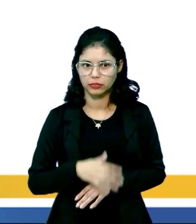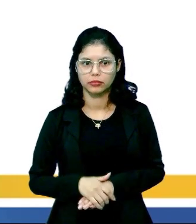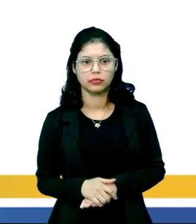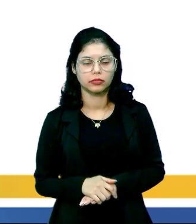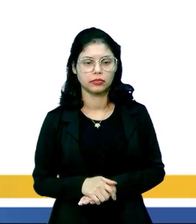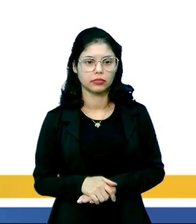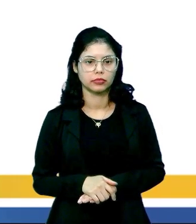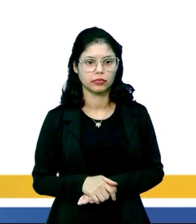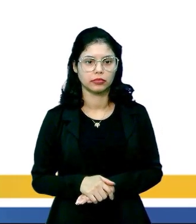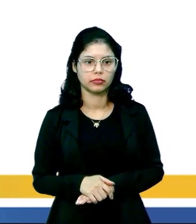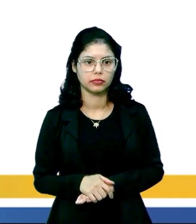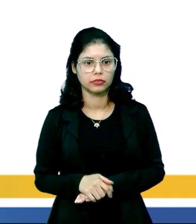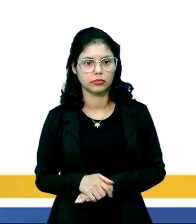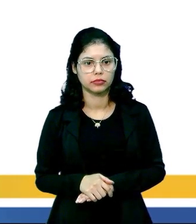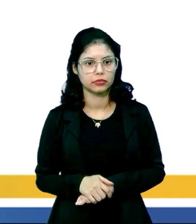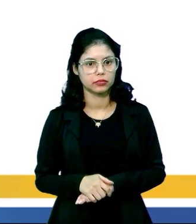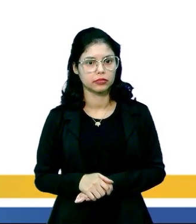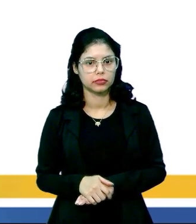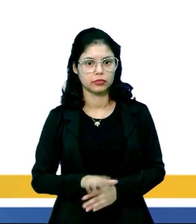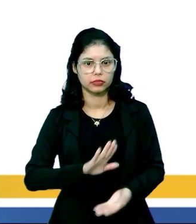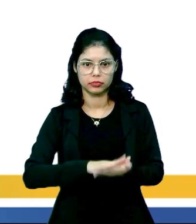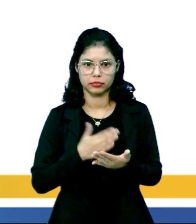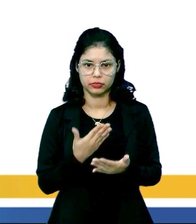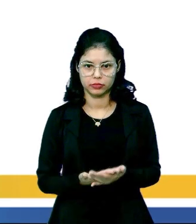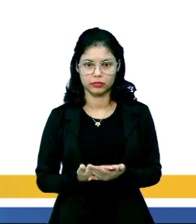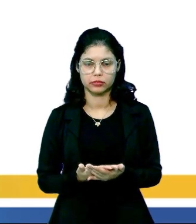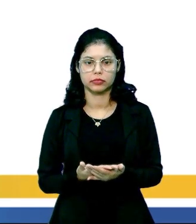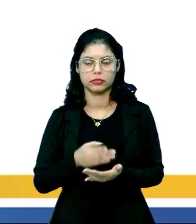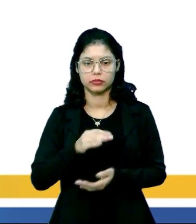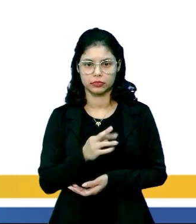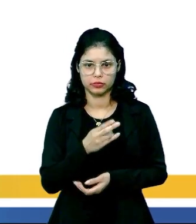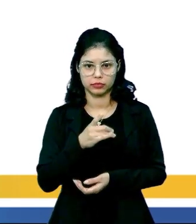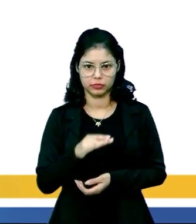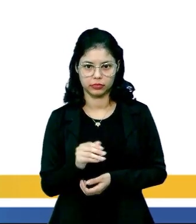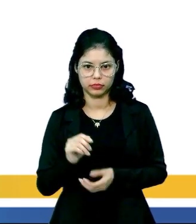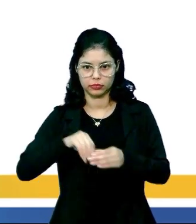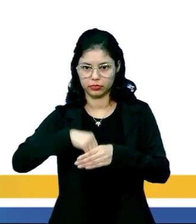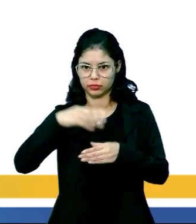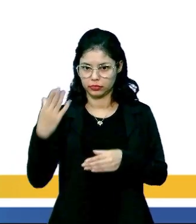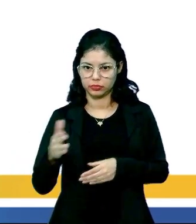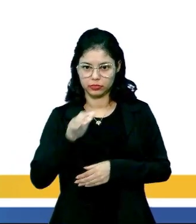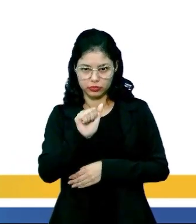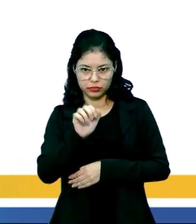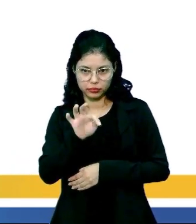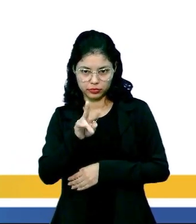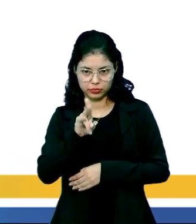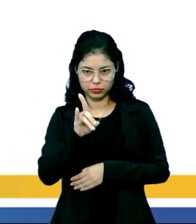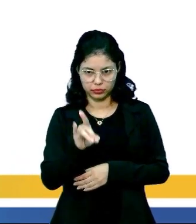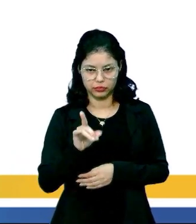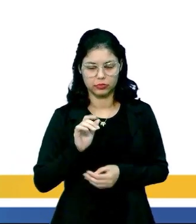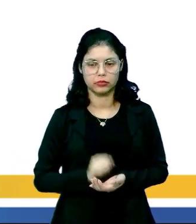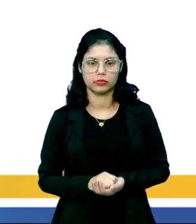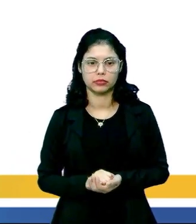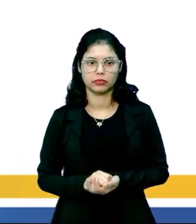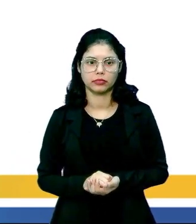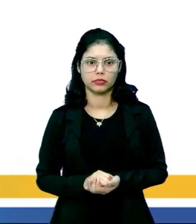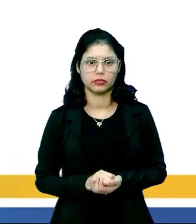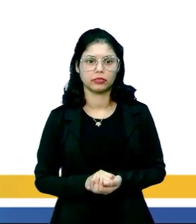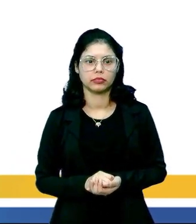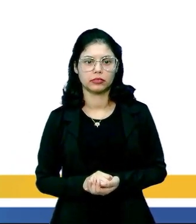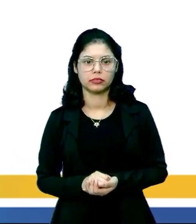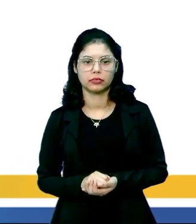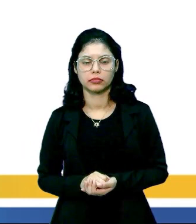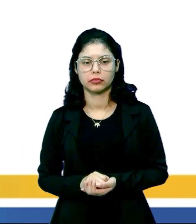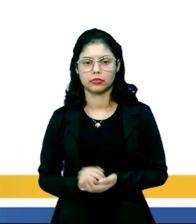bossa nova e na letra e nós temos foi interpretada por expoentes internacionais como